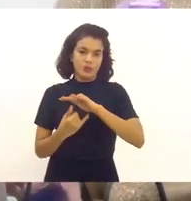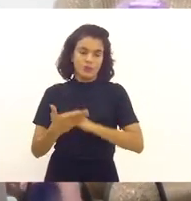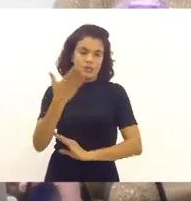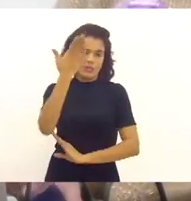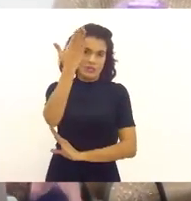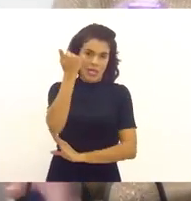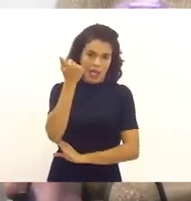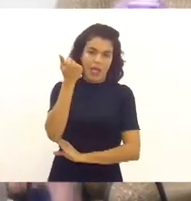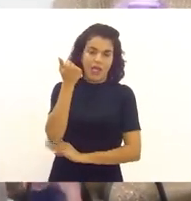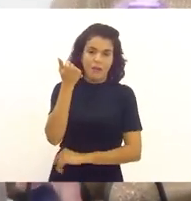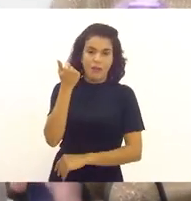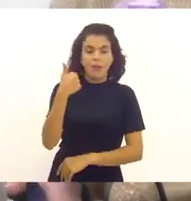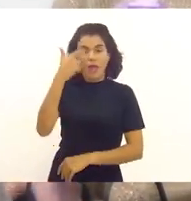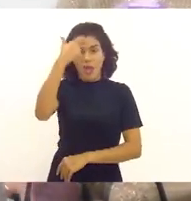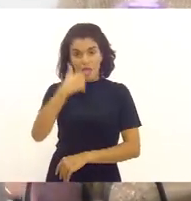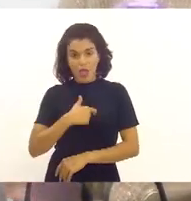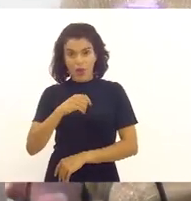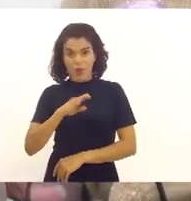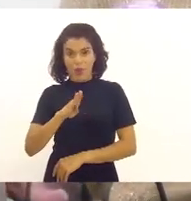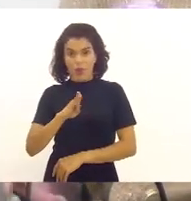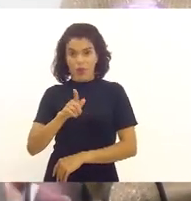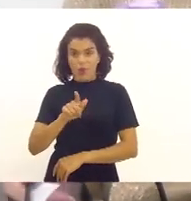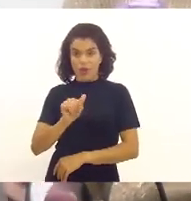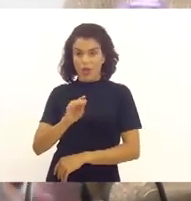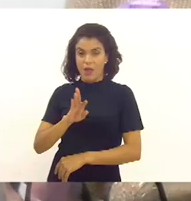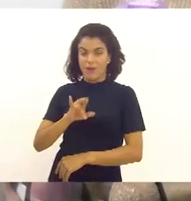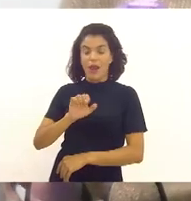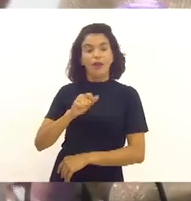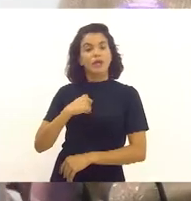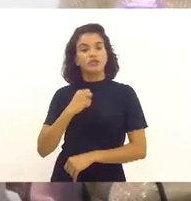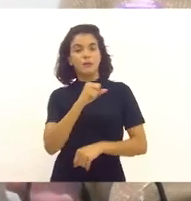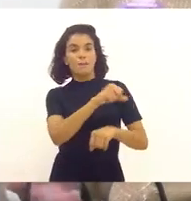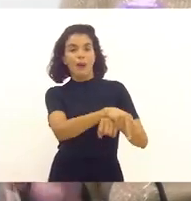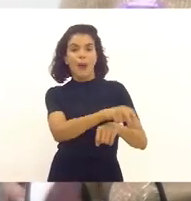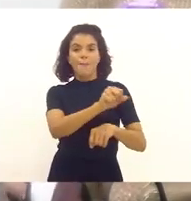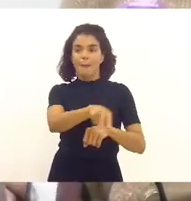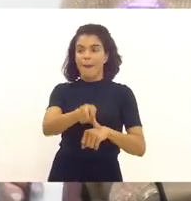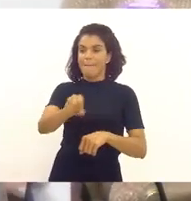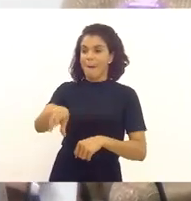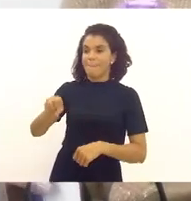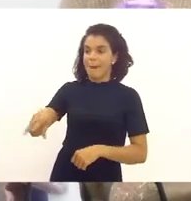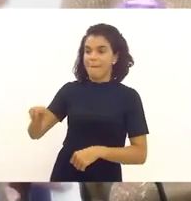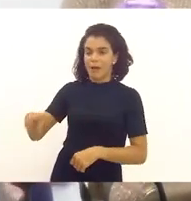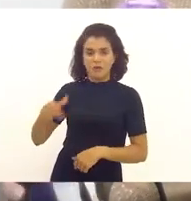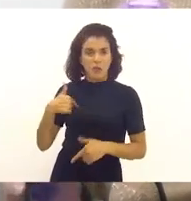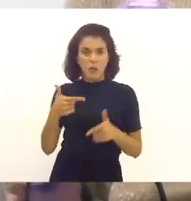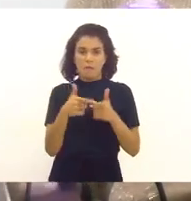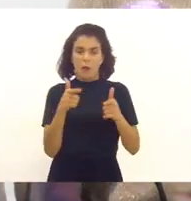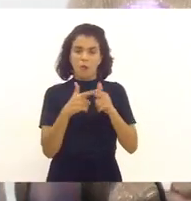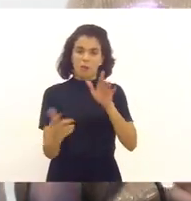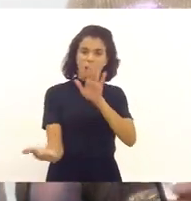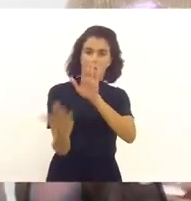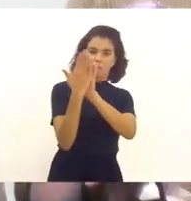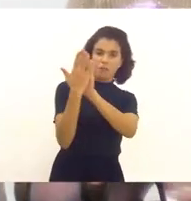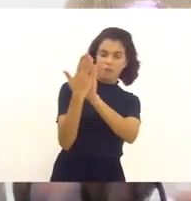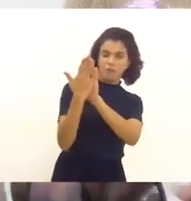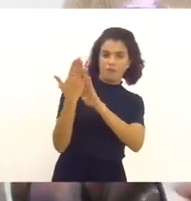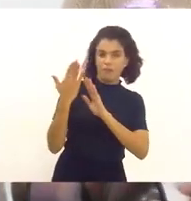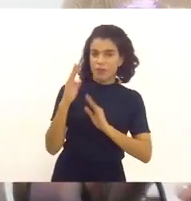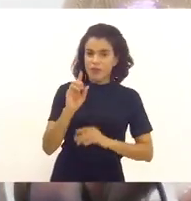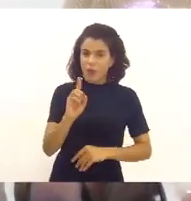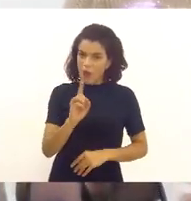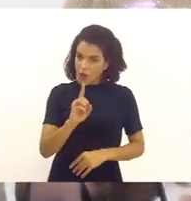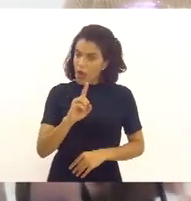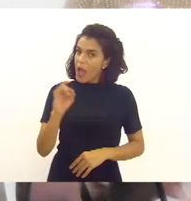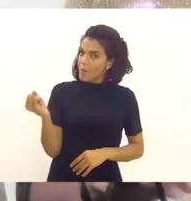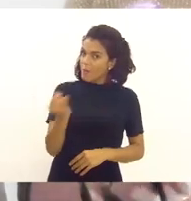nós aqui eu Gabriela quando a gente vai para os espaços e ela falou olha a gente não tem problema de ser confrontada Porque é importante a